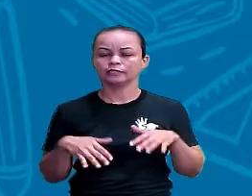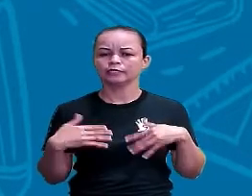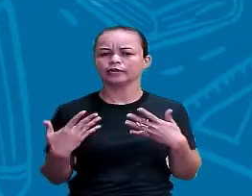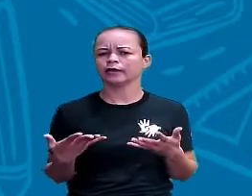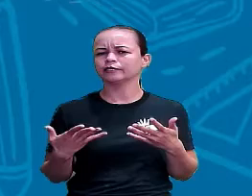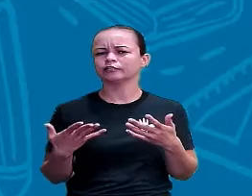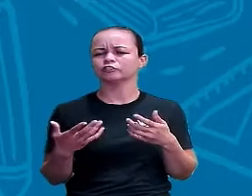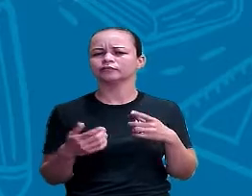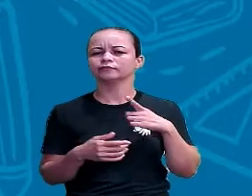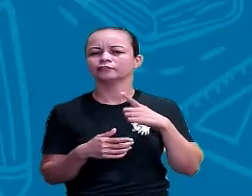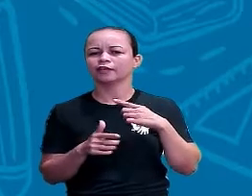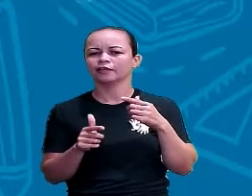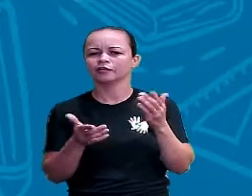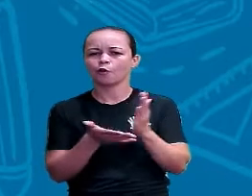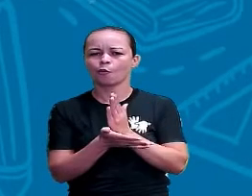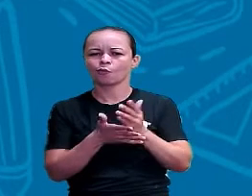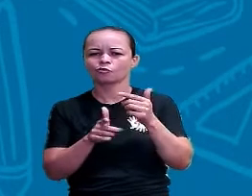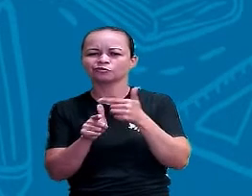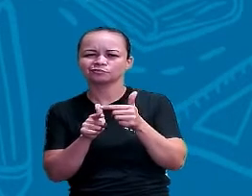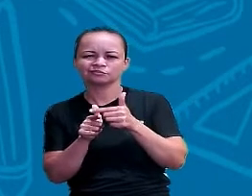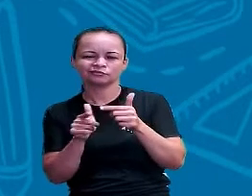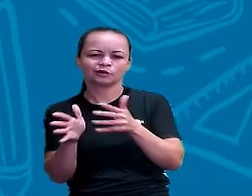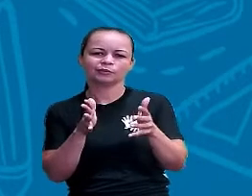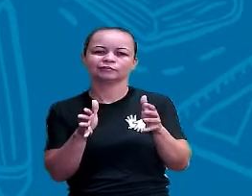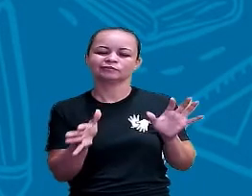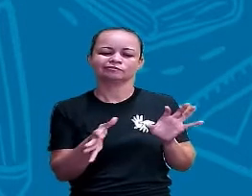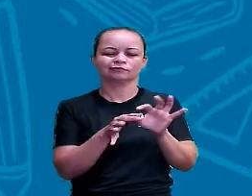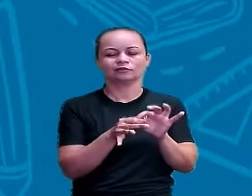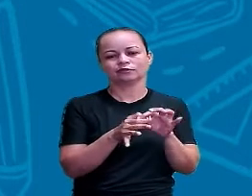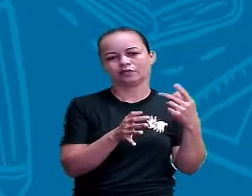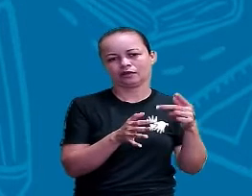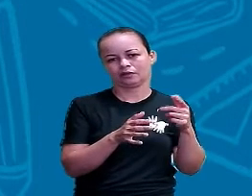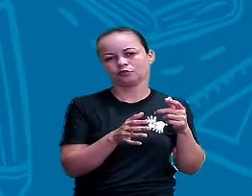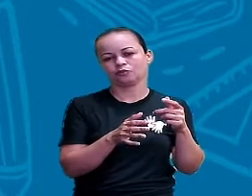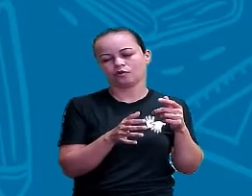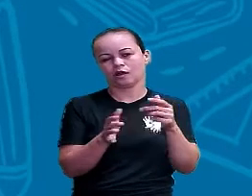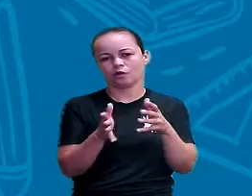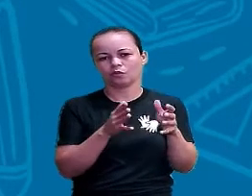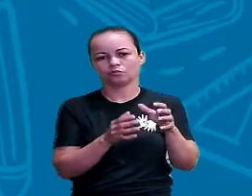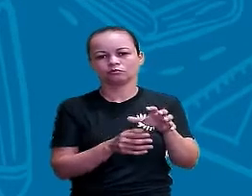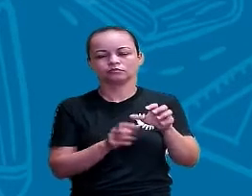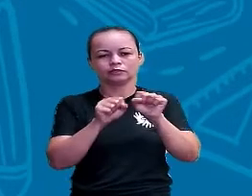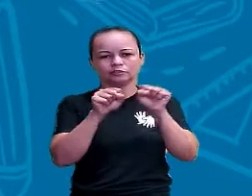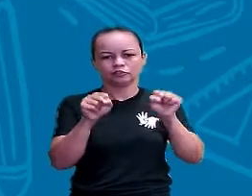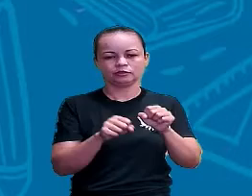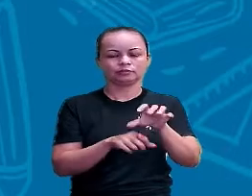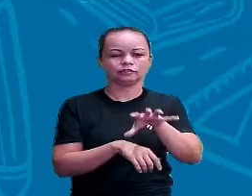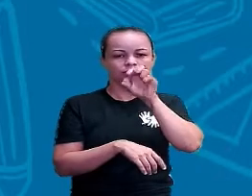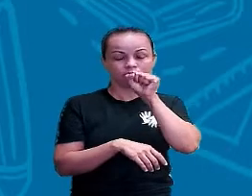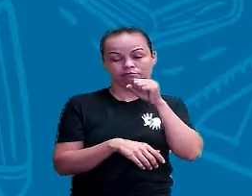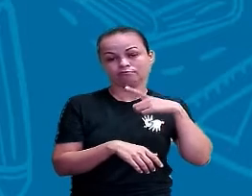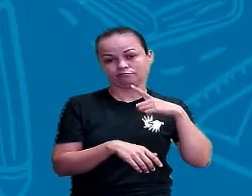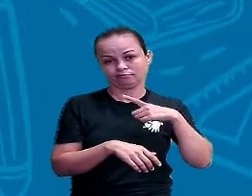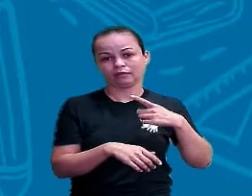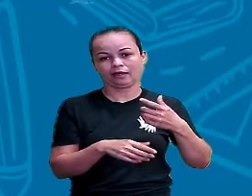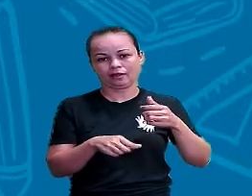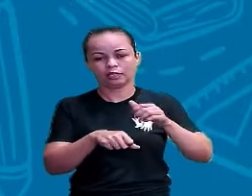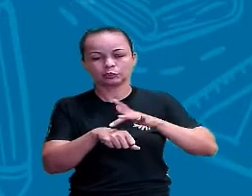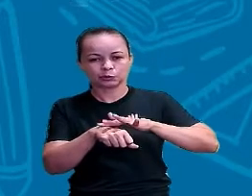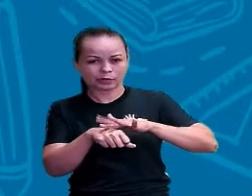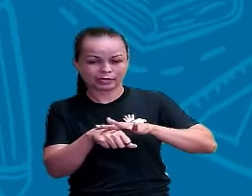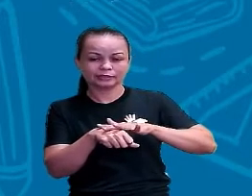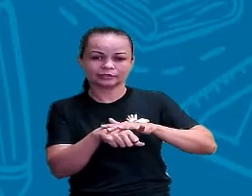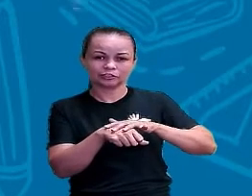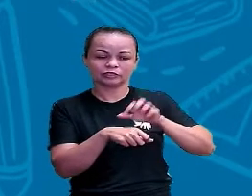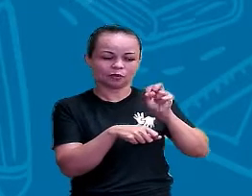alguns problemas que estão associados ao nosso sistema respiratório, tá certo? Existem algumas doenças que são